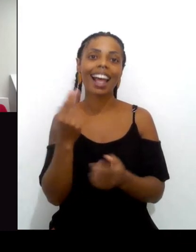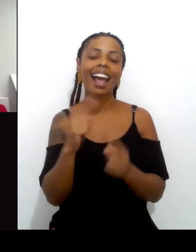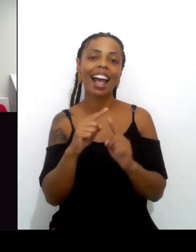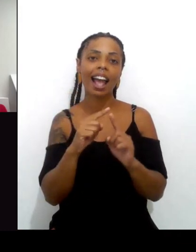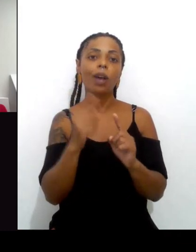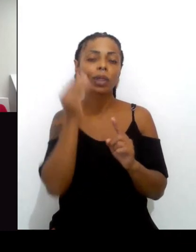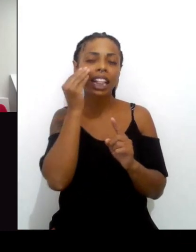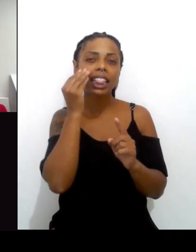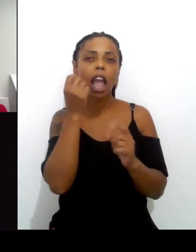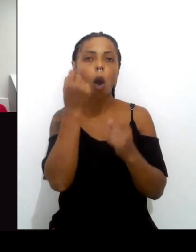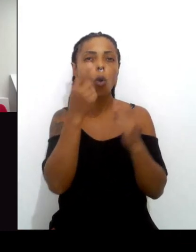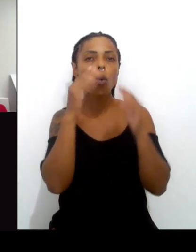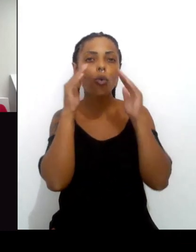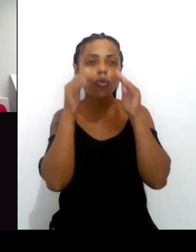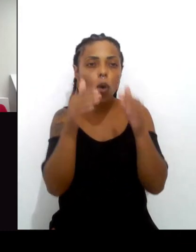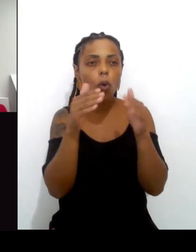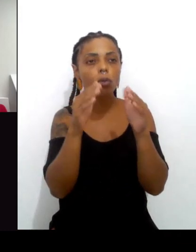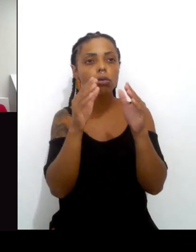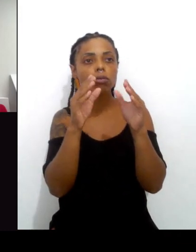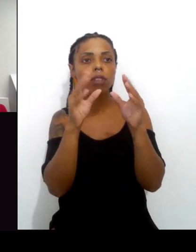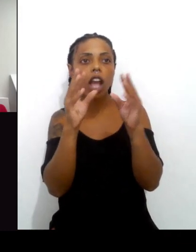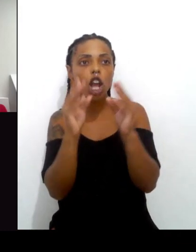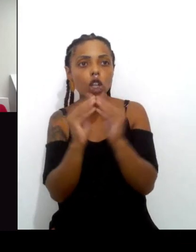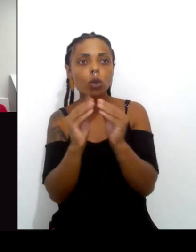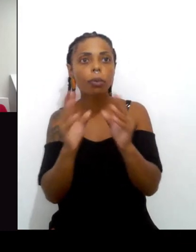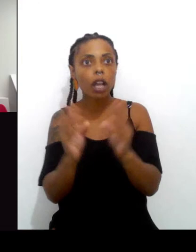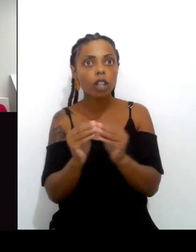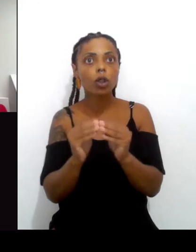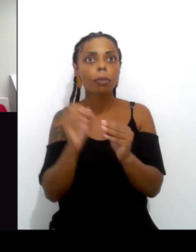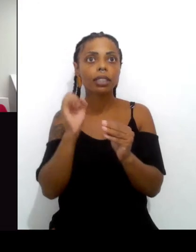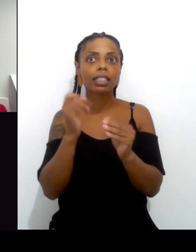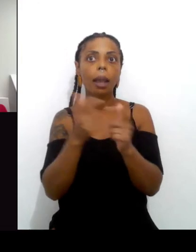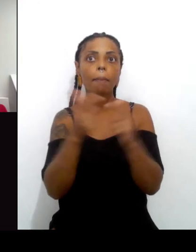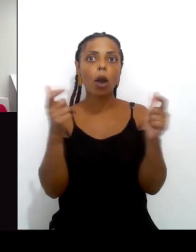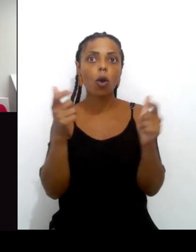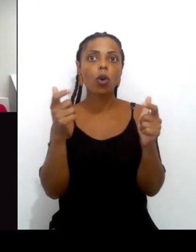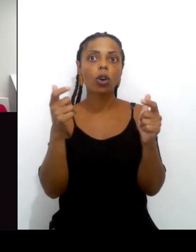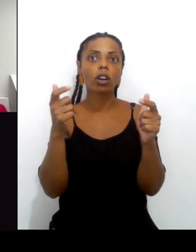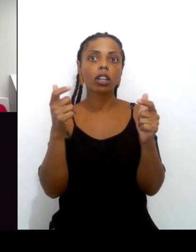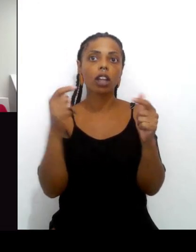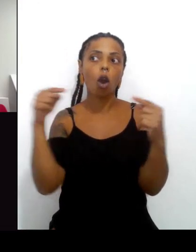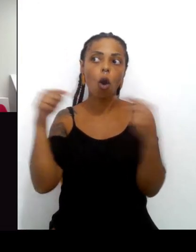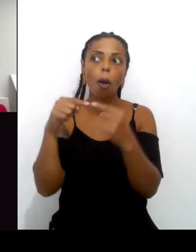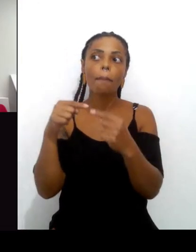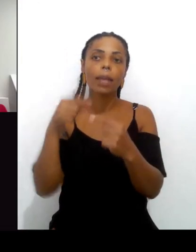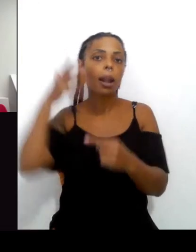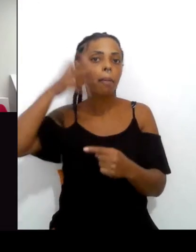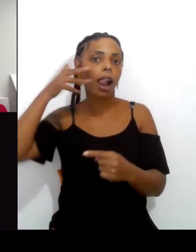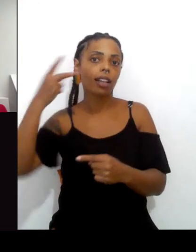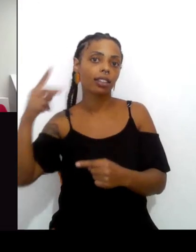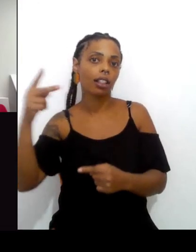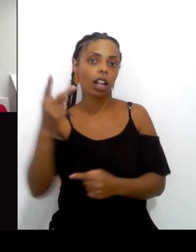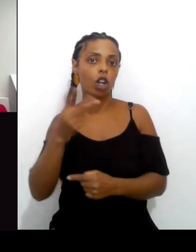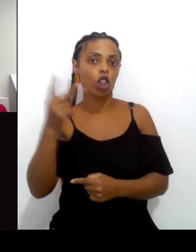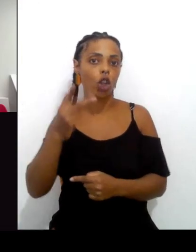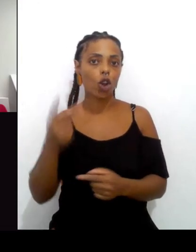centrais né que tiveram mais pertinência em relação a fala é de ambos palestrantes